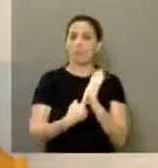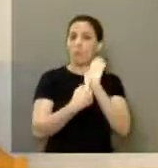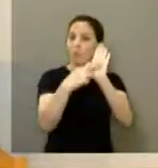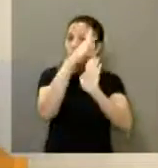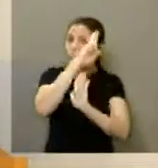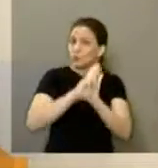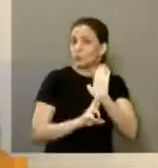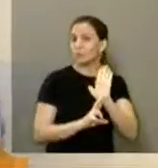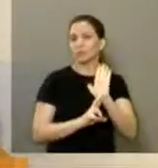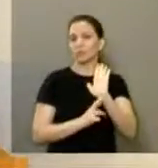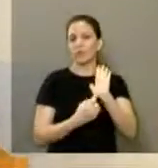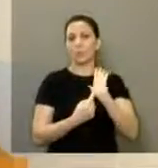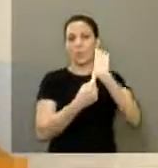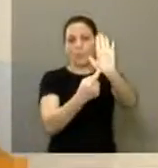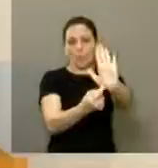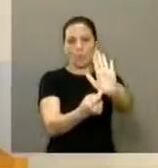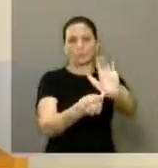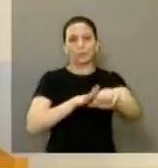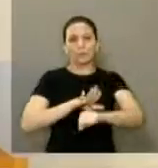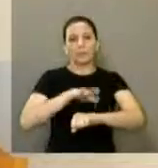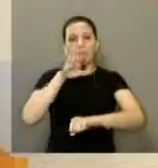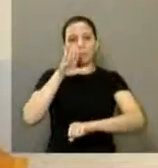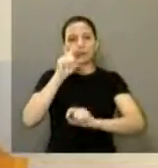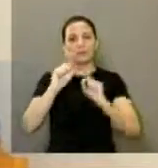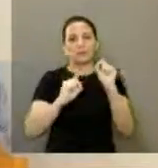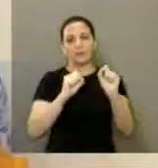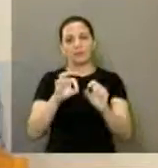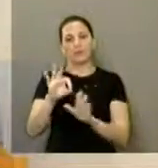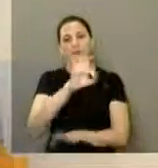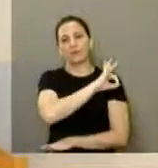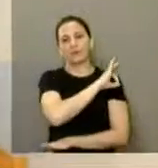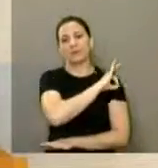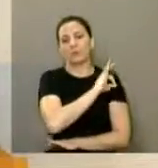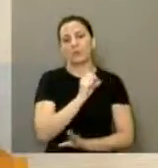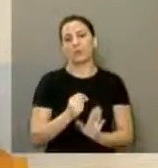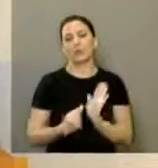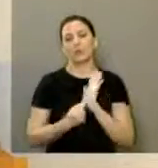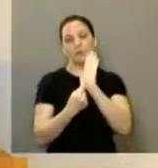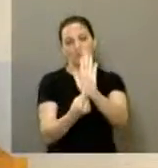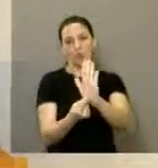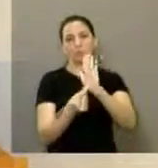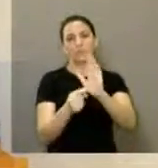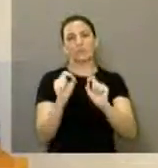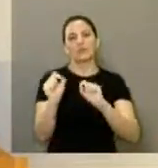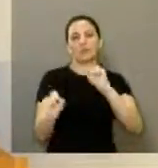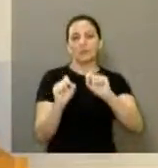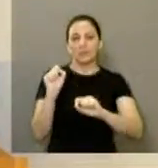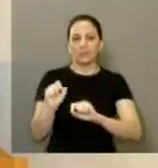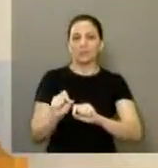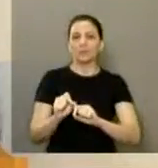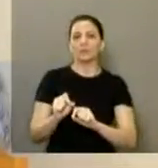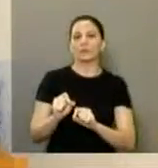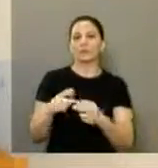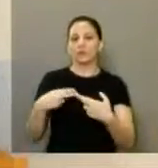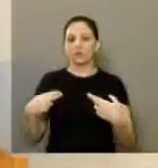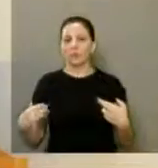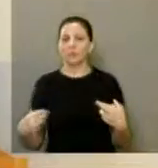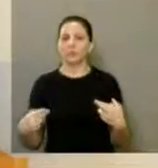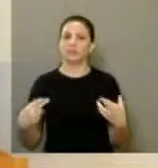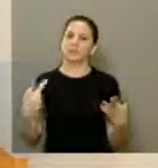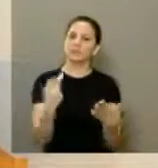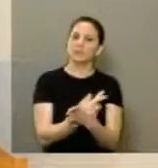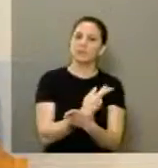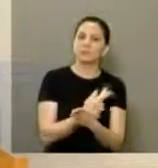relatório. E muito mais do que isso, a prefeitura falar, portanto, não há qualquer irregularidade de parte dos